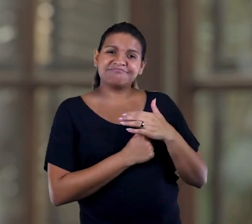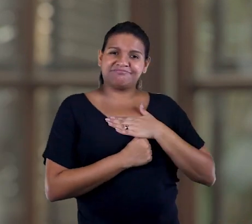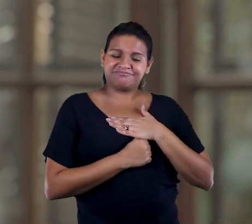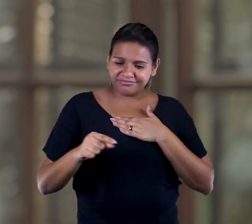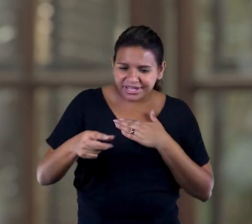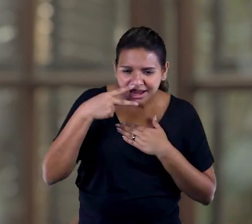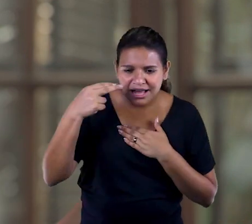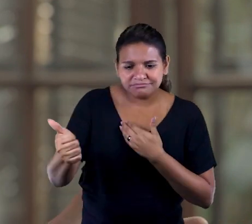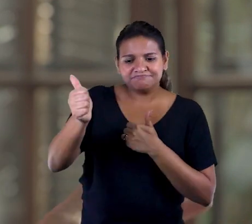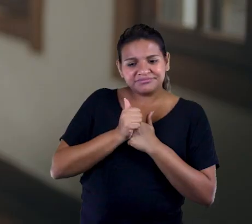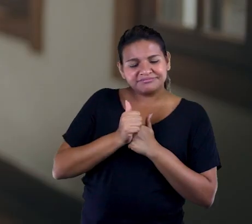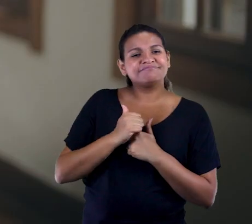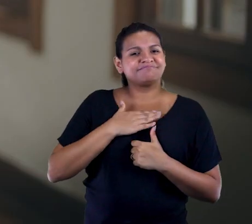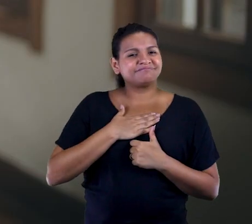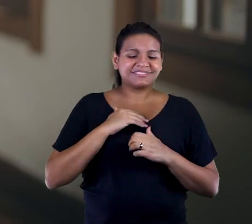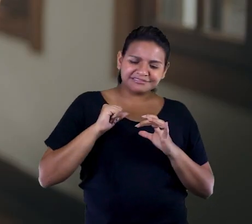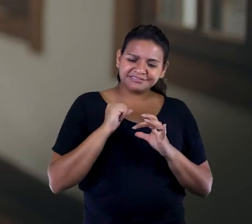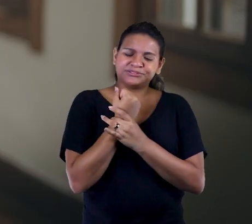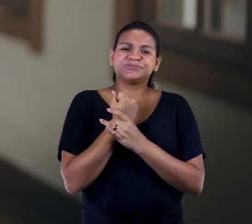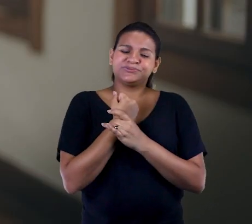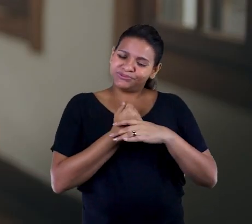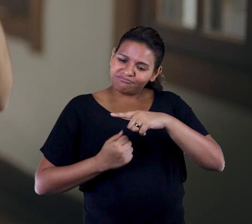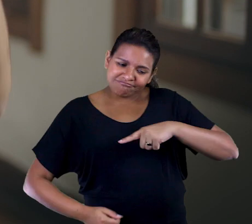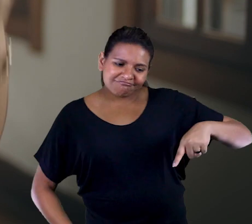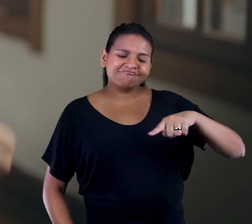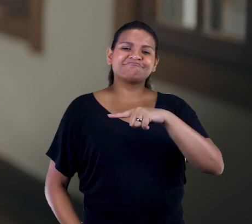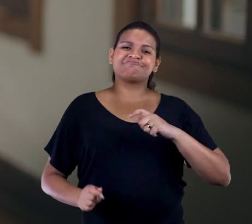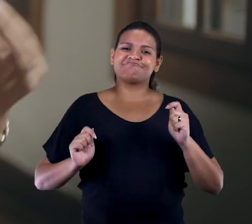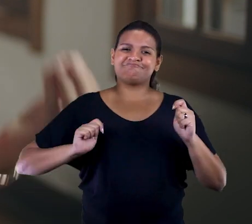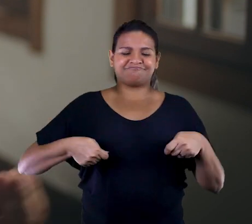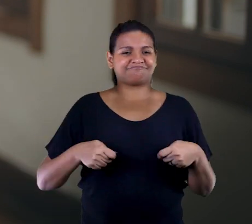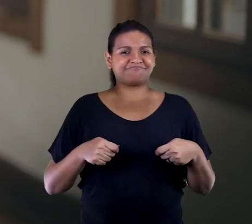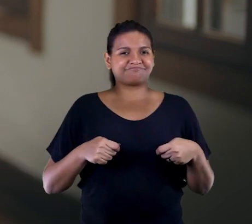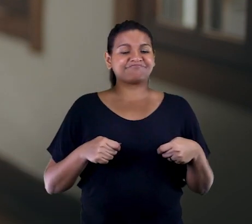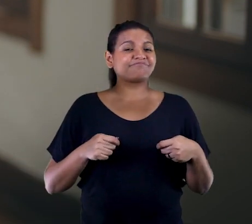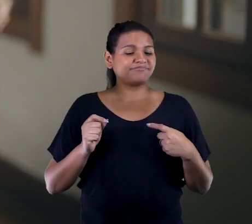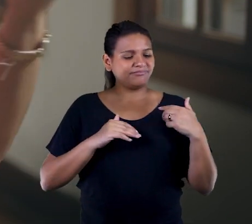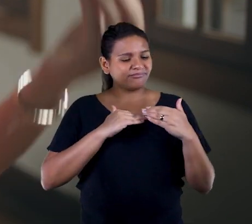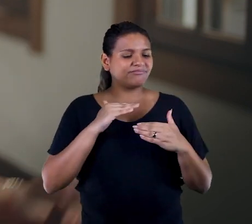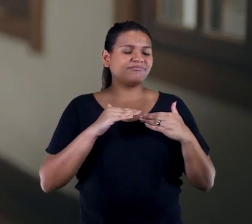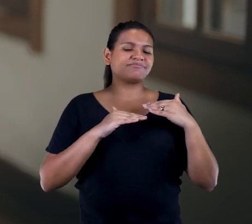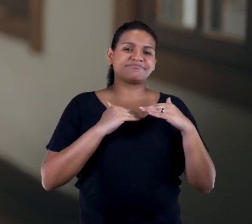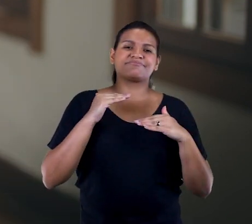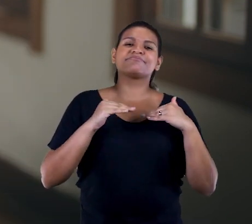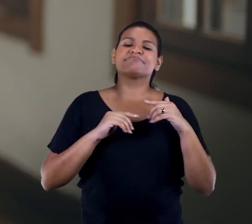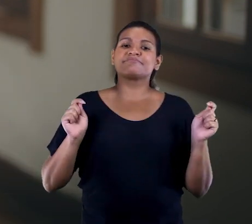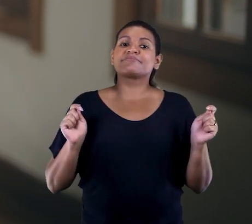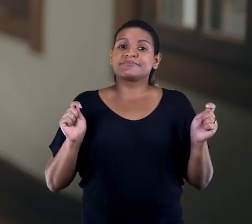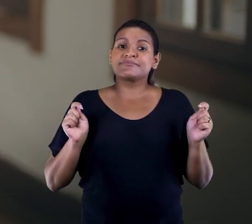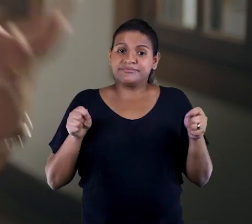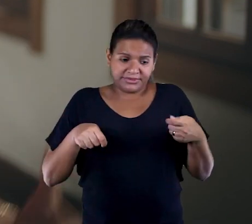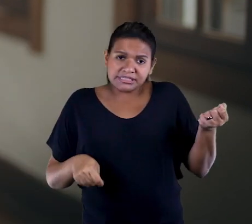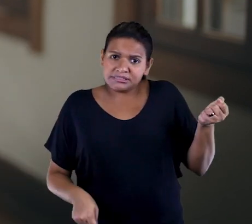sintam seguros também com isso, tudo isso faz com que outras características vão surgindo. E essas outras características que vão